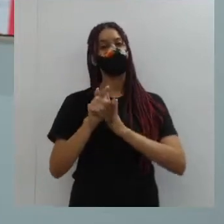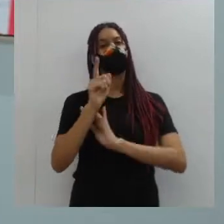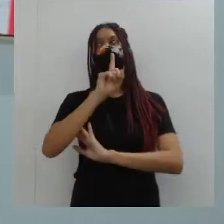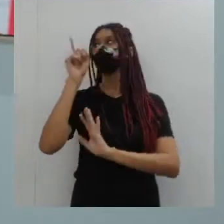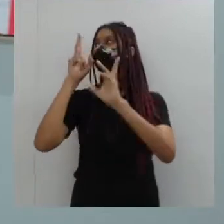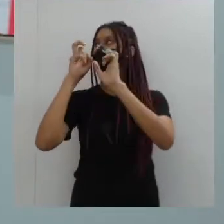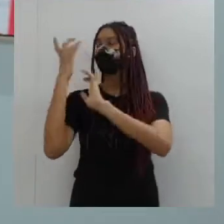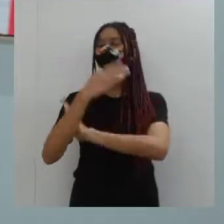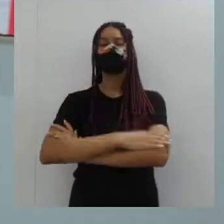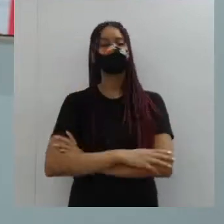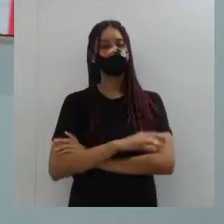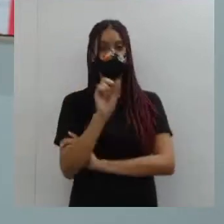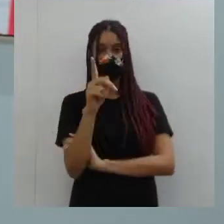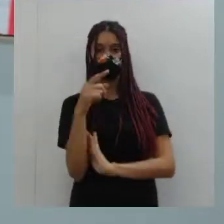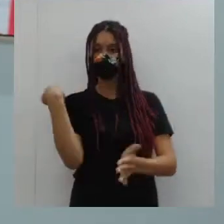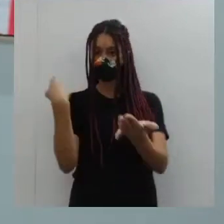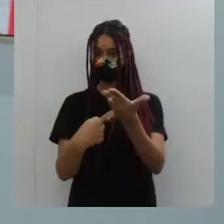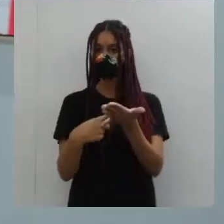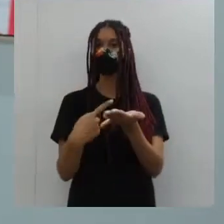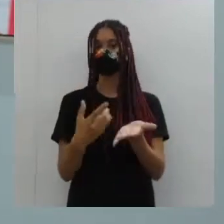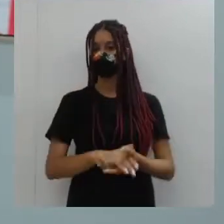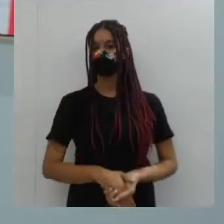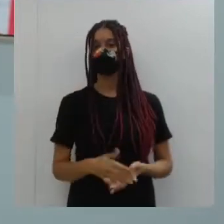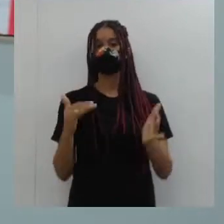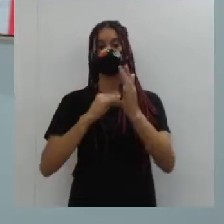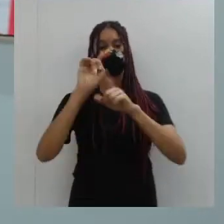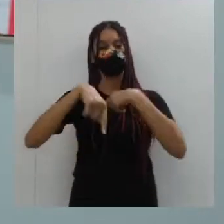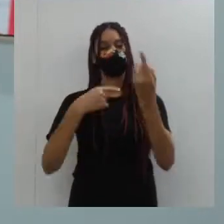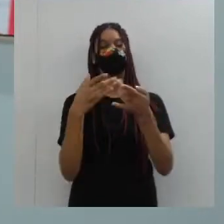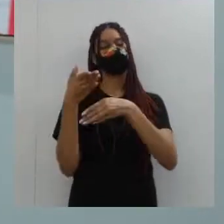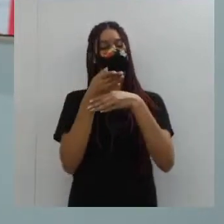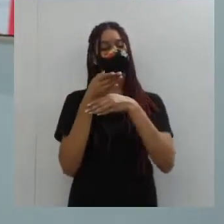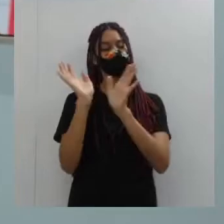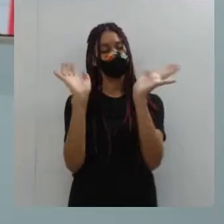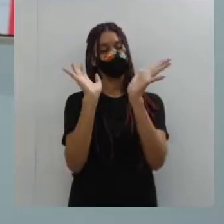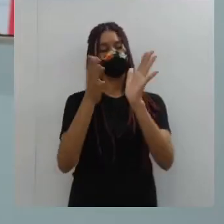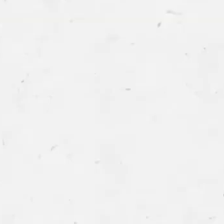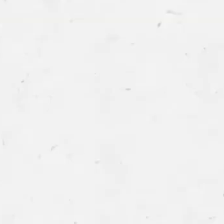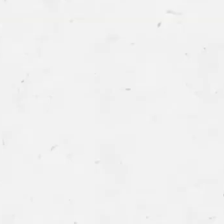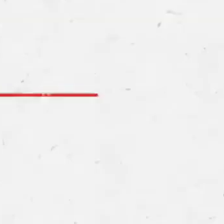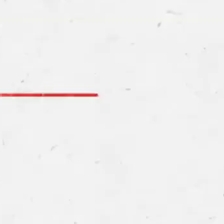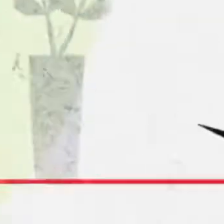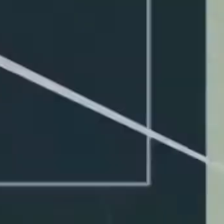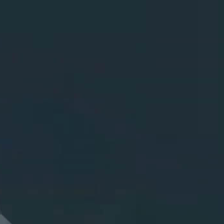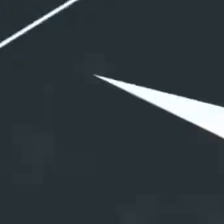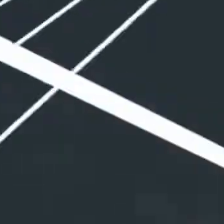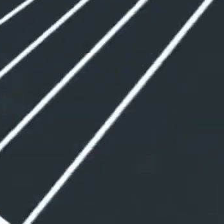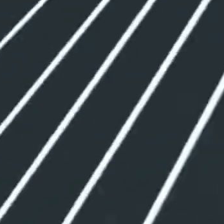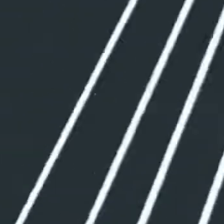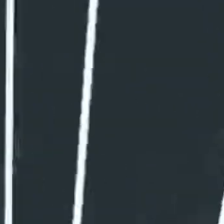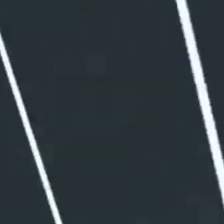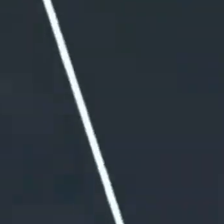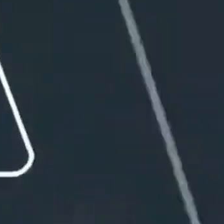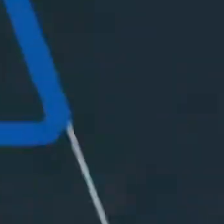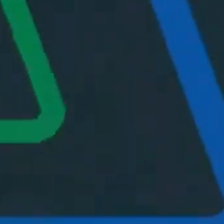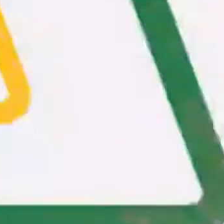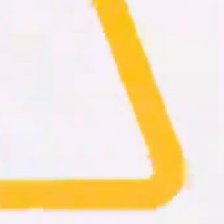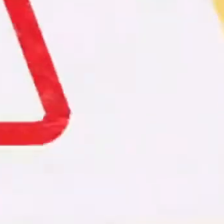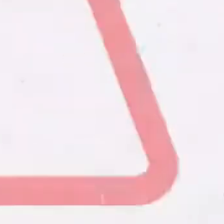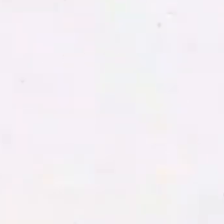bom? Fechado o acordo? Então, até a próxima videoaula. Tchau, tchau.